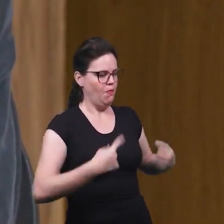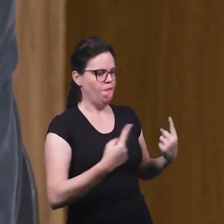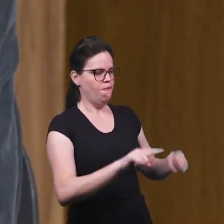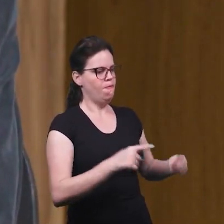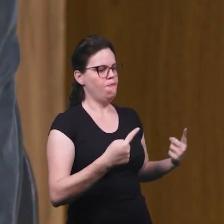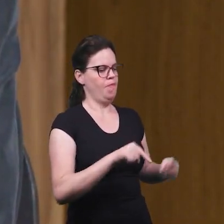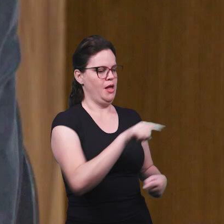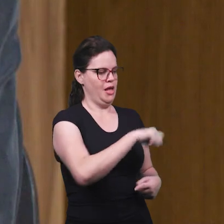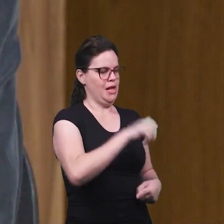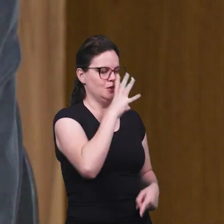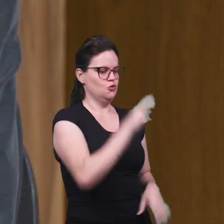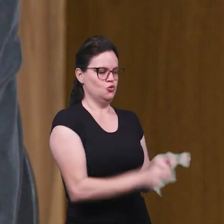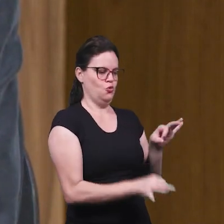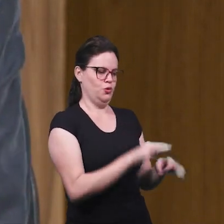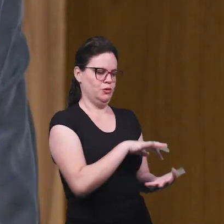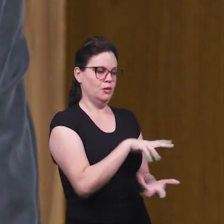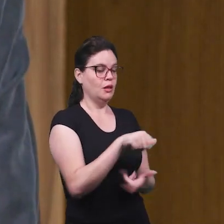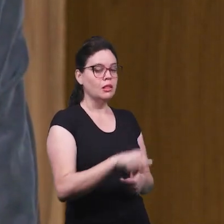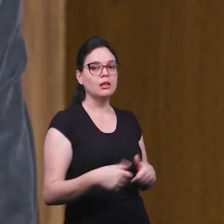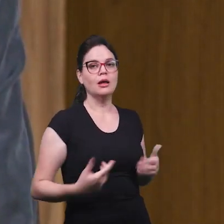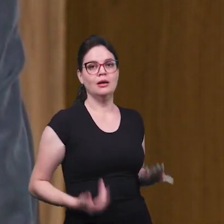a igreja que